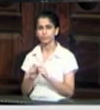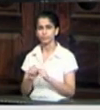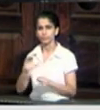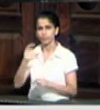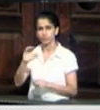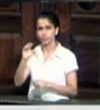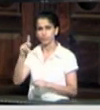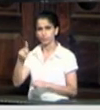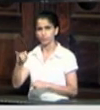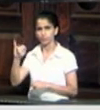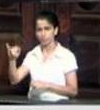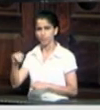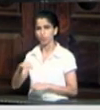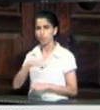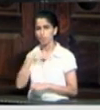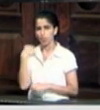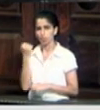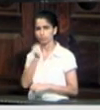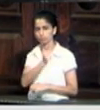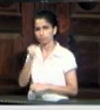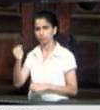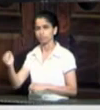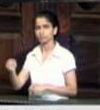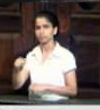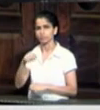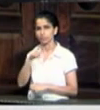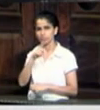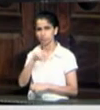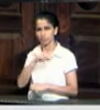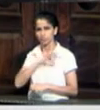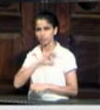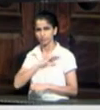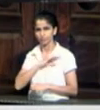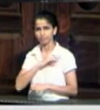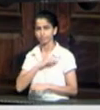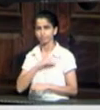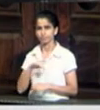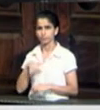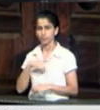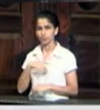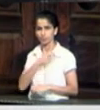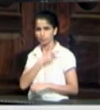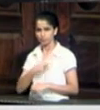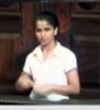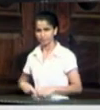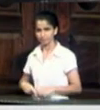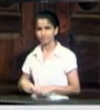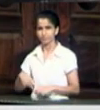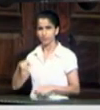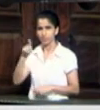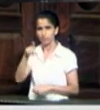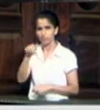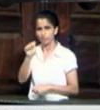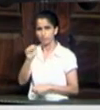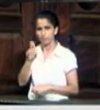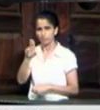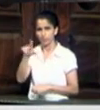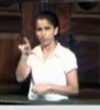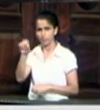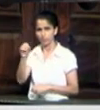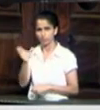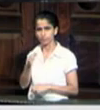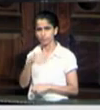CPI da morte dos policiais, que é presidida pelo deputado Paulo Ramos, e quero